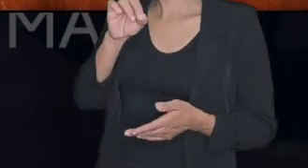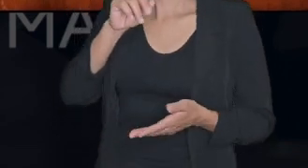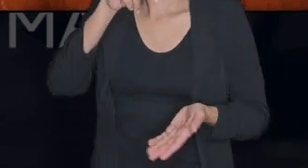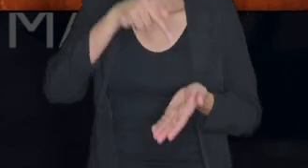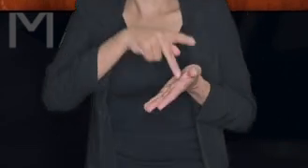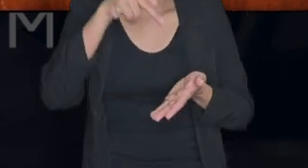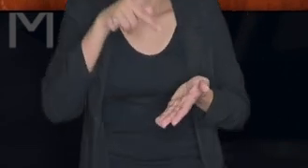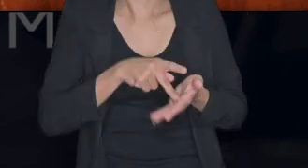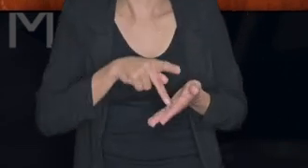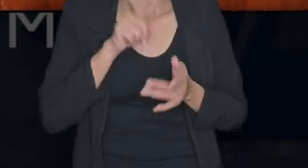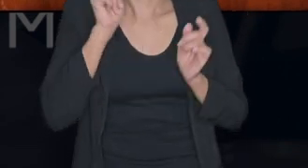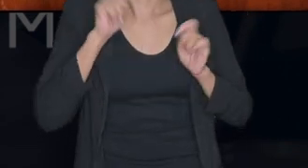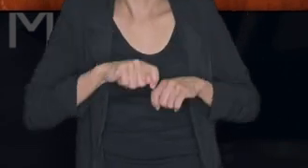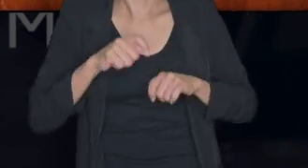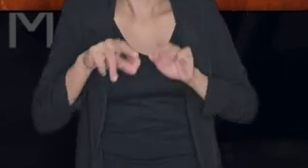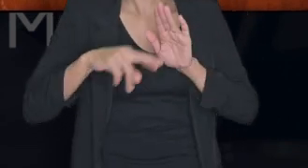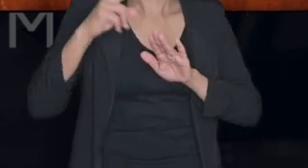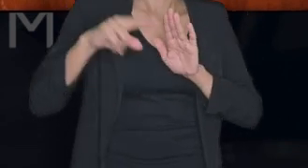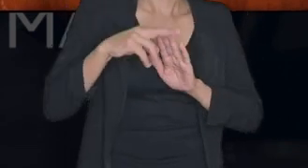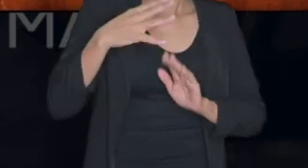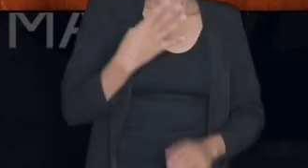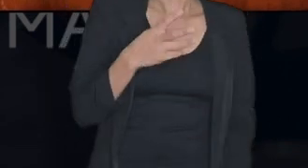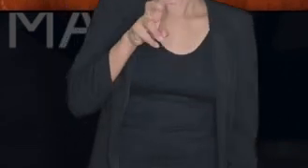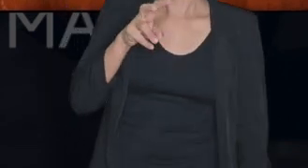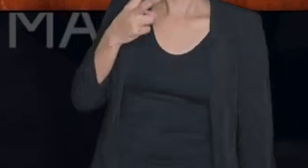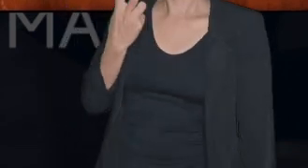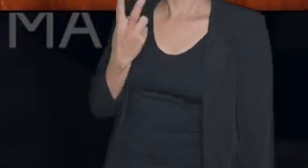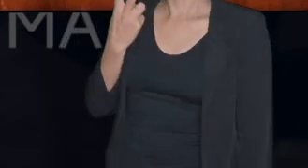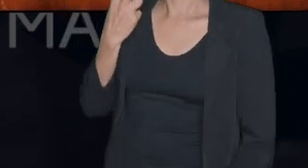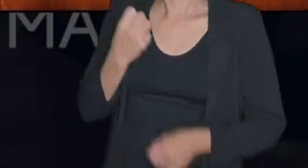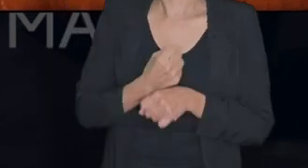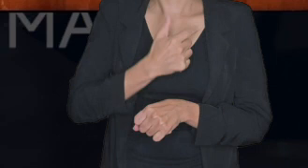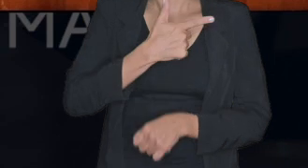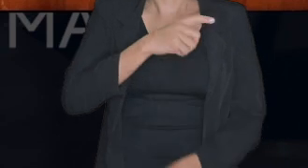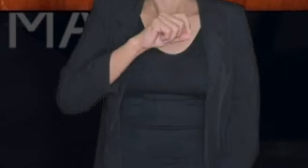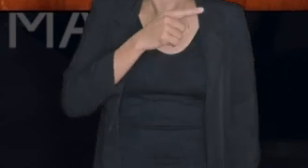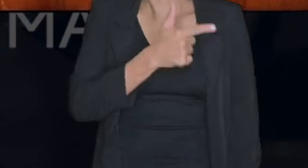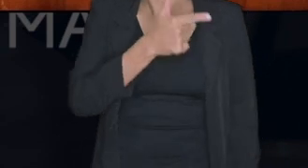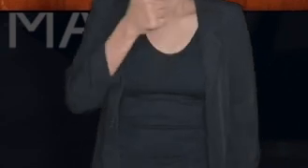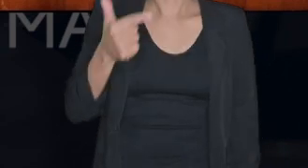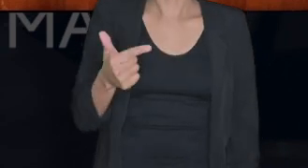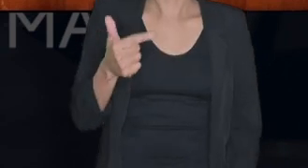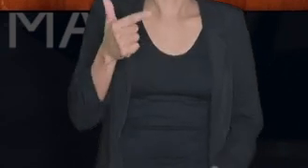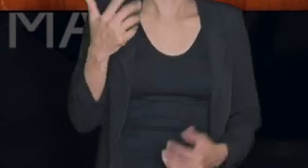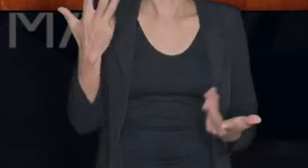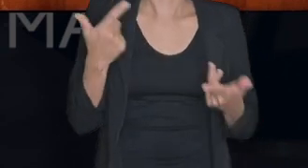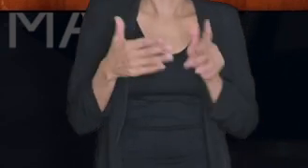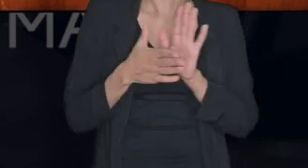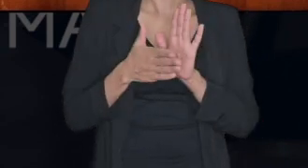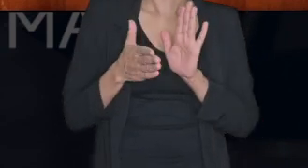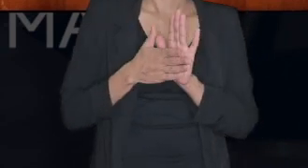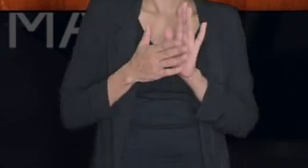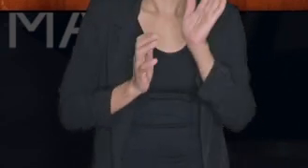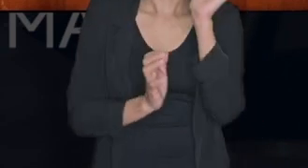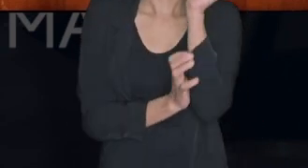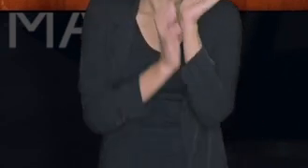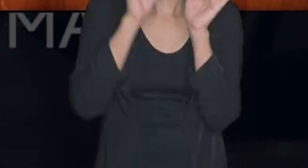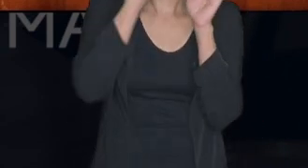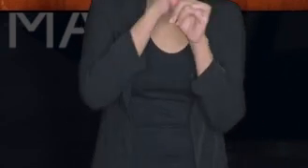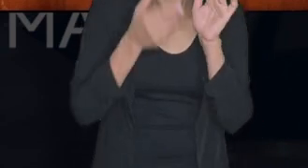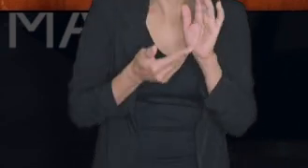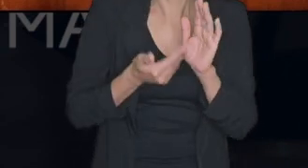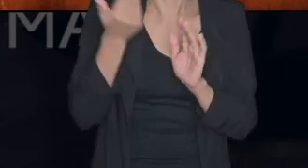Resolução 452 de 2022. Adorável essa desburocratização, essa racionalização de